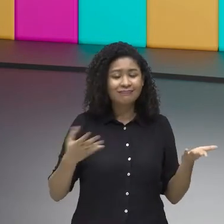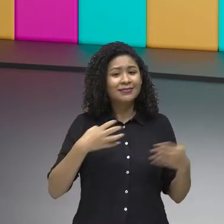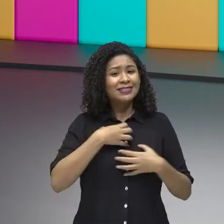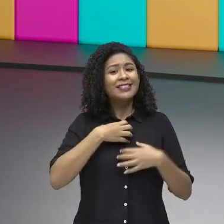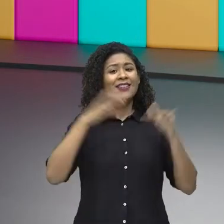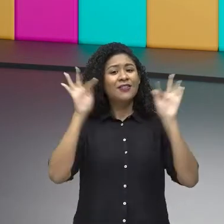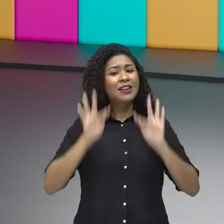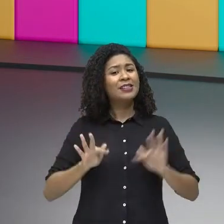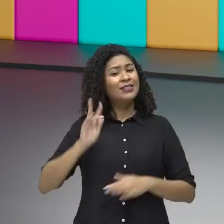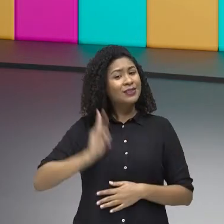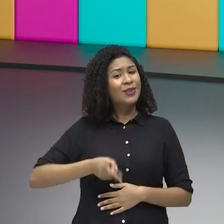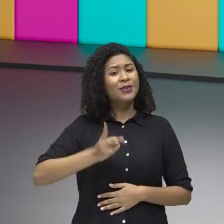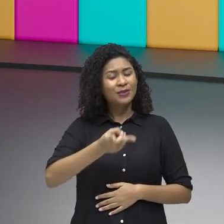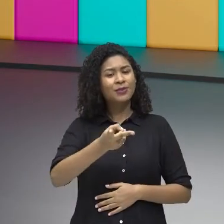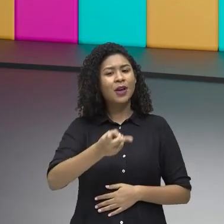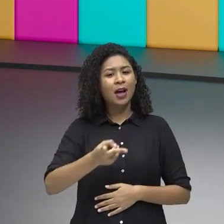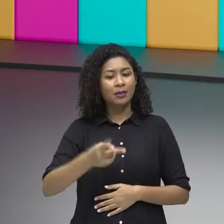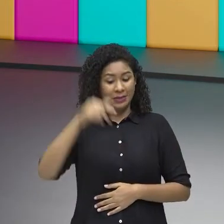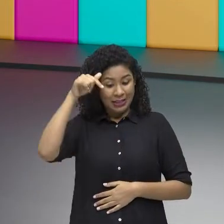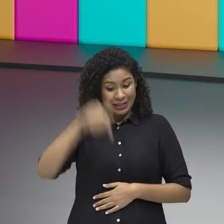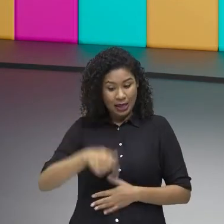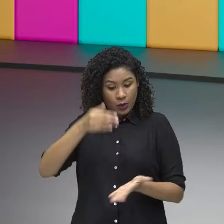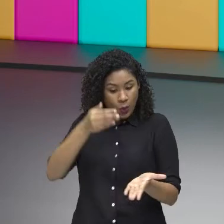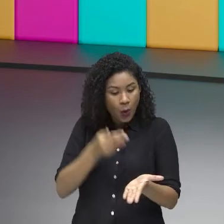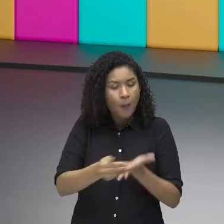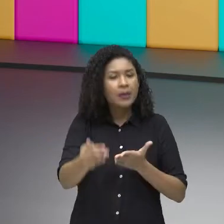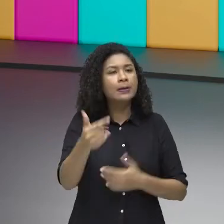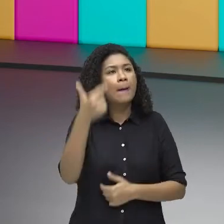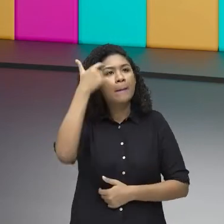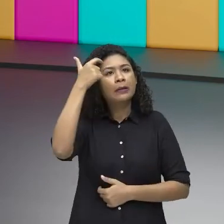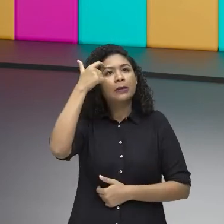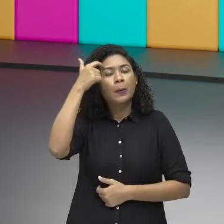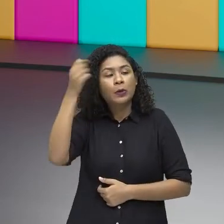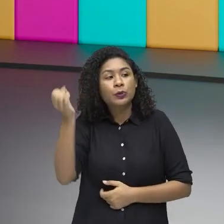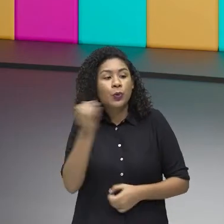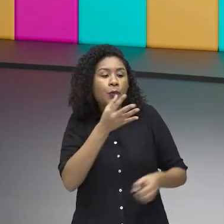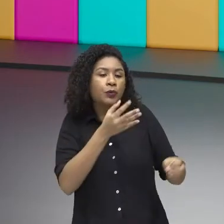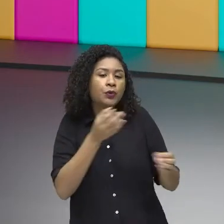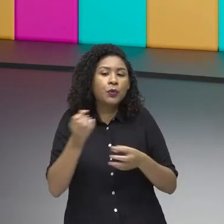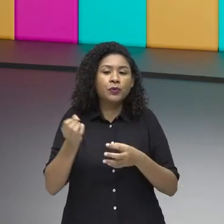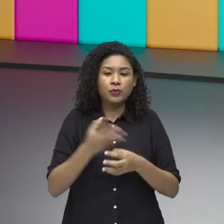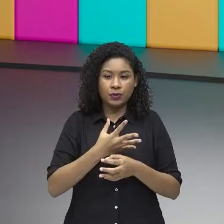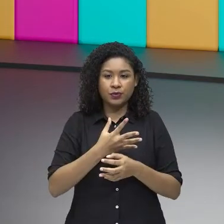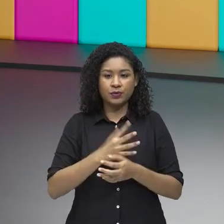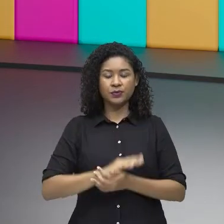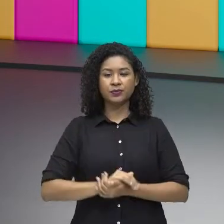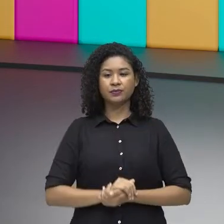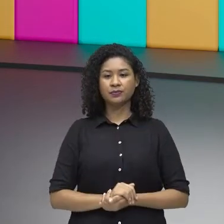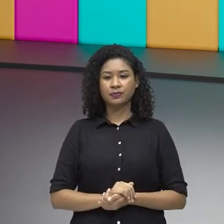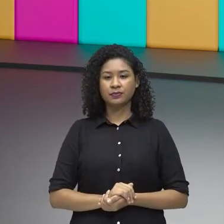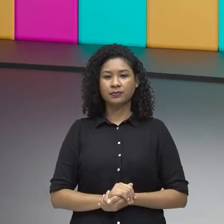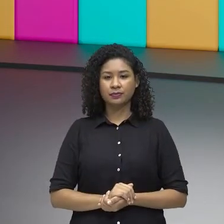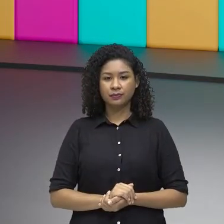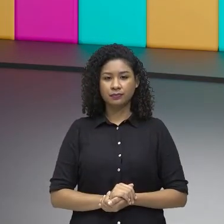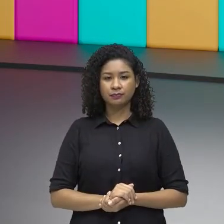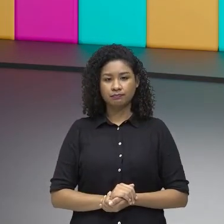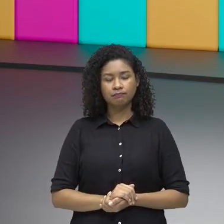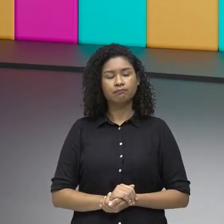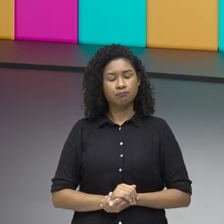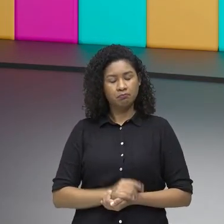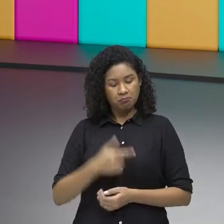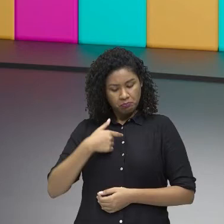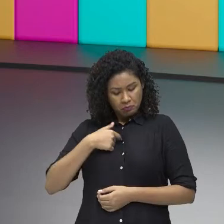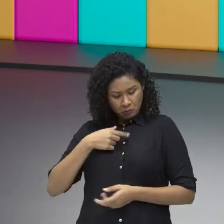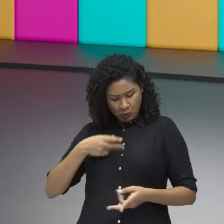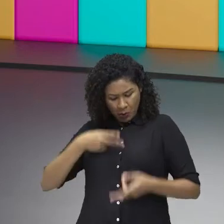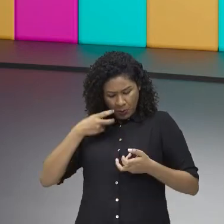partir dali construir outras formas de pensar, de refletir, de me projetar. Vamos seguindo aqui. Quando me amei de verdade,